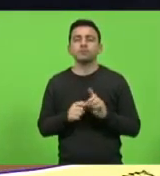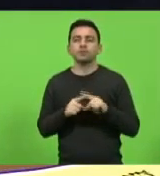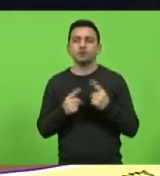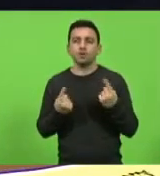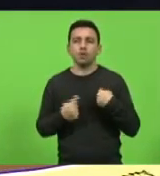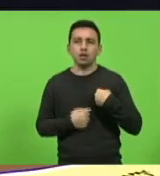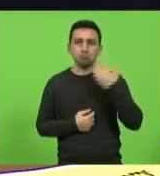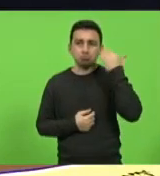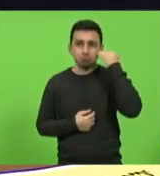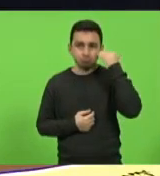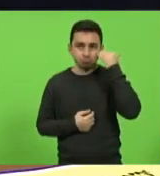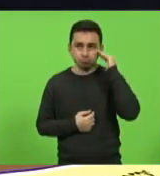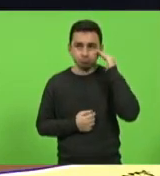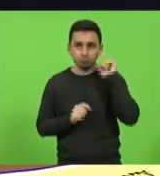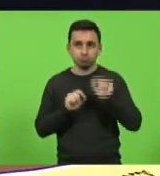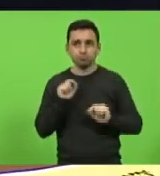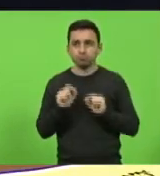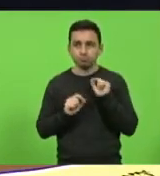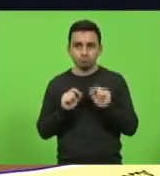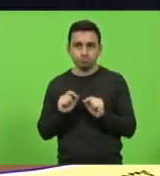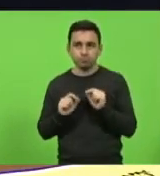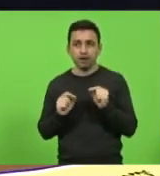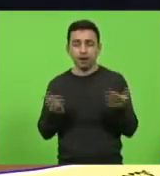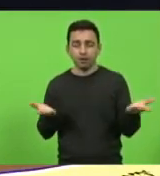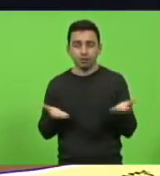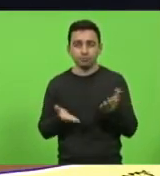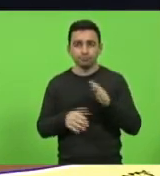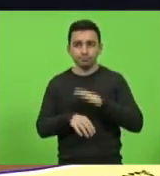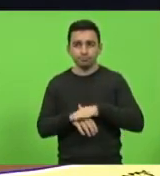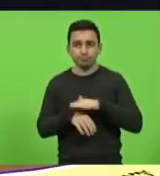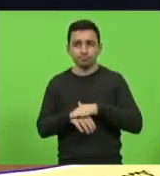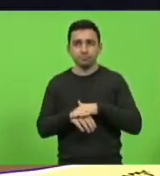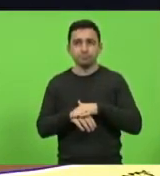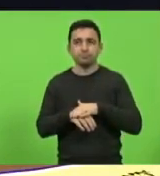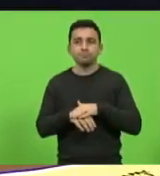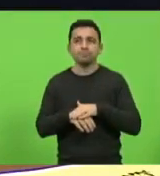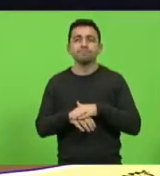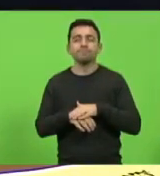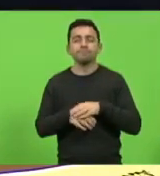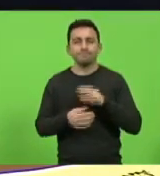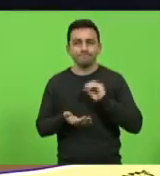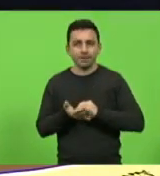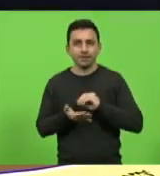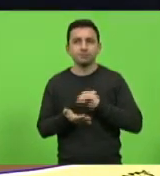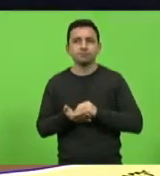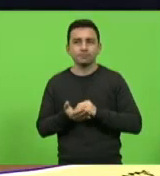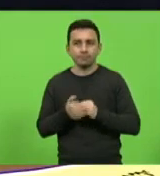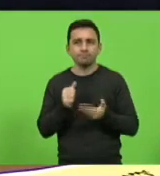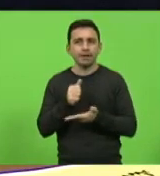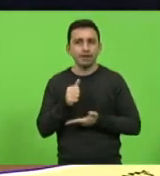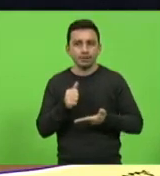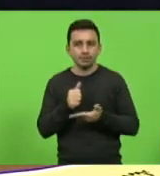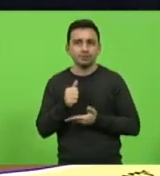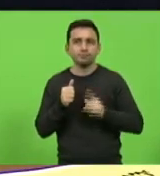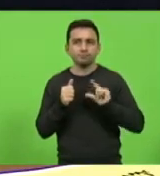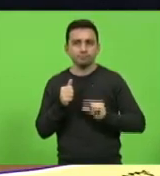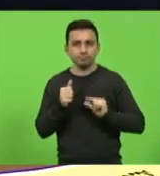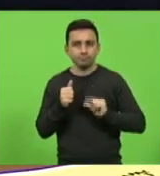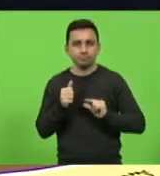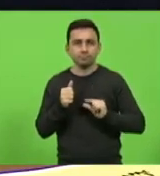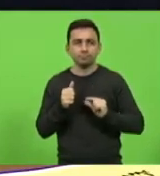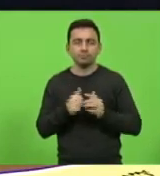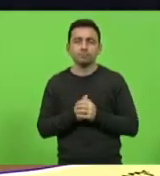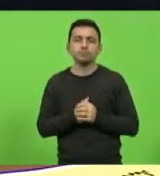entendo que a presente ação carece de alicerce mínimo de condições,